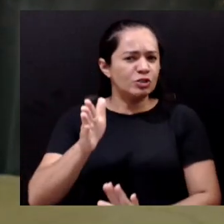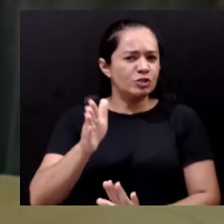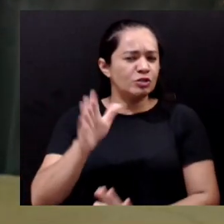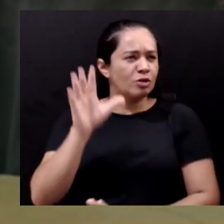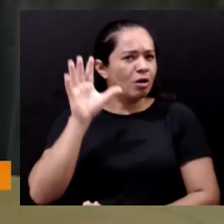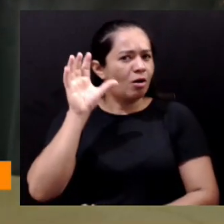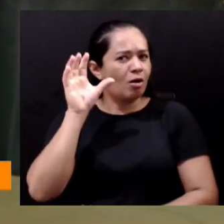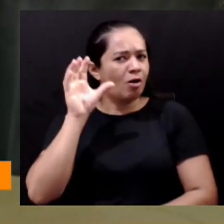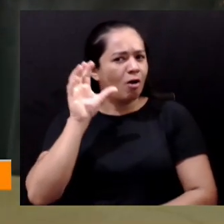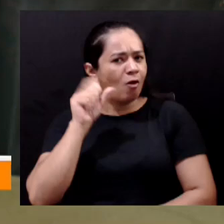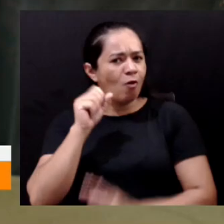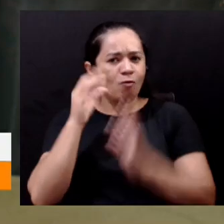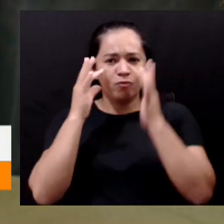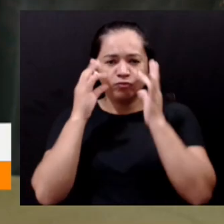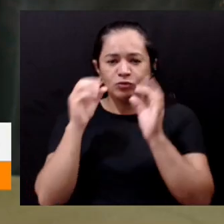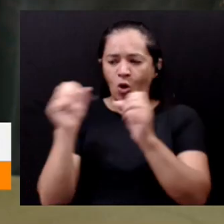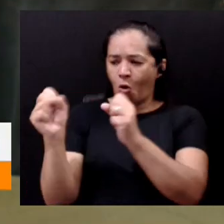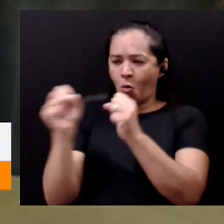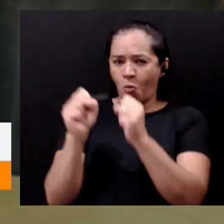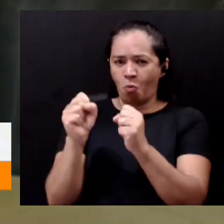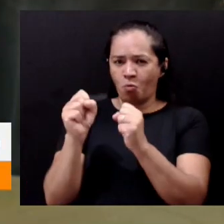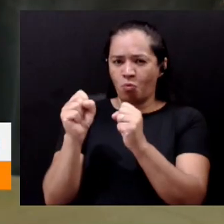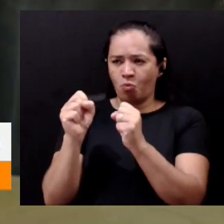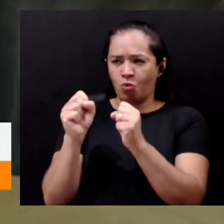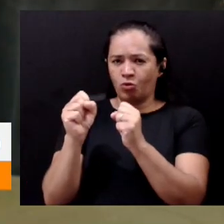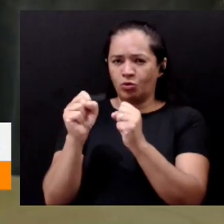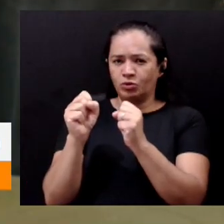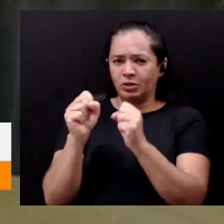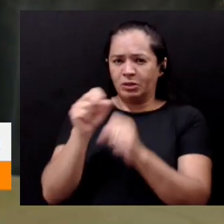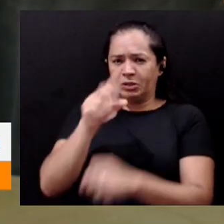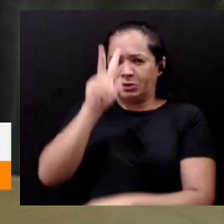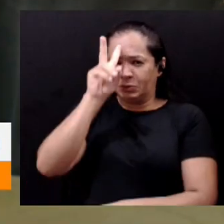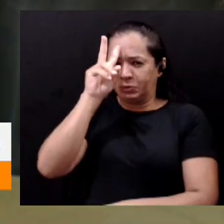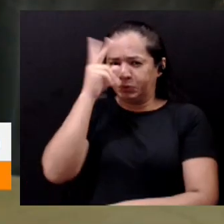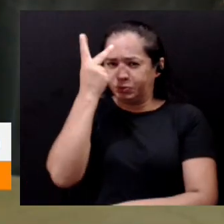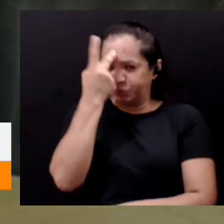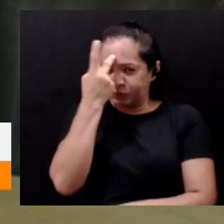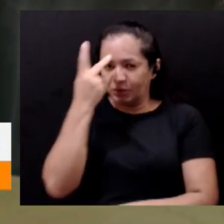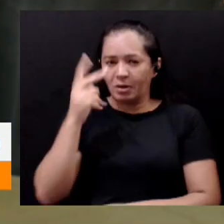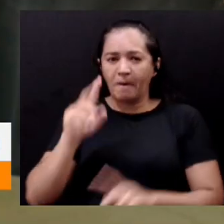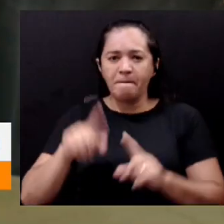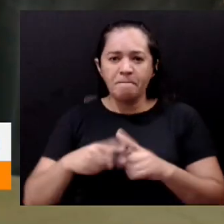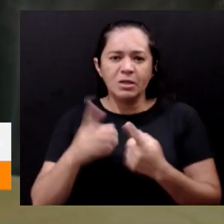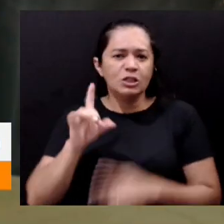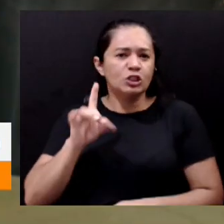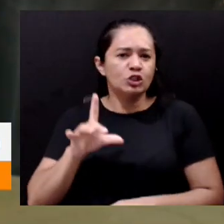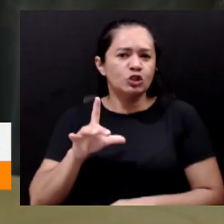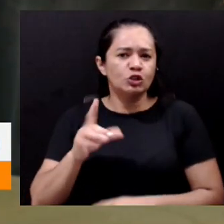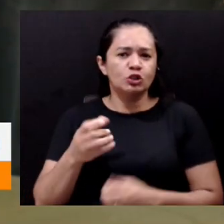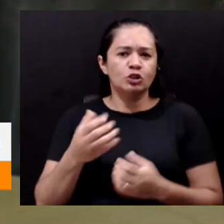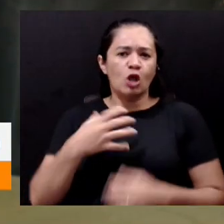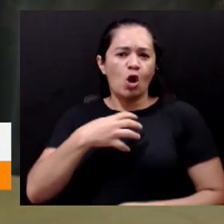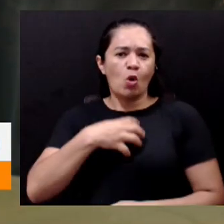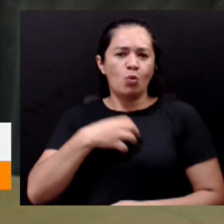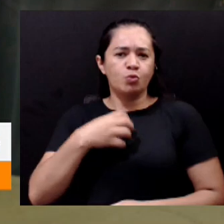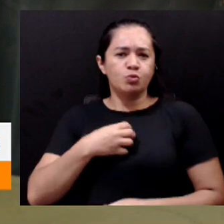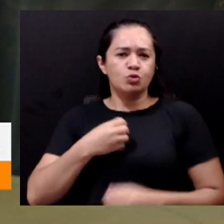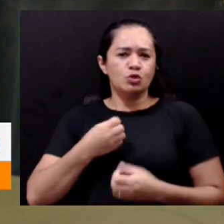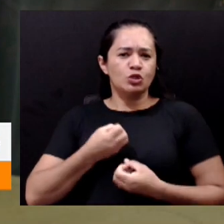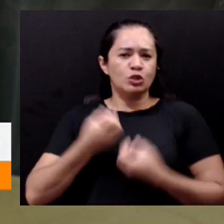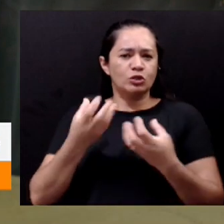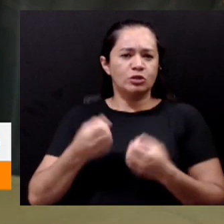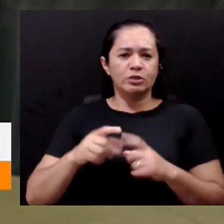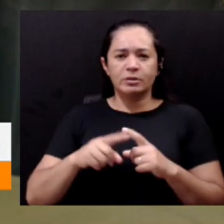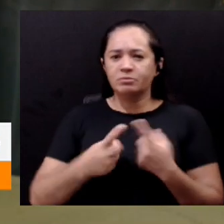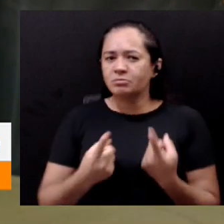poder sobe a cabeça. Mas isso é só um jeito de dizer ou tem base real? Como o poder, mesmo em pequenas doses,